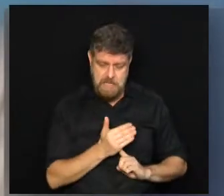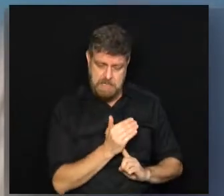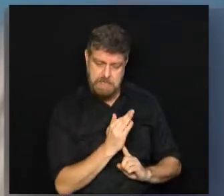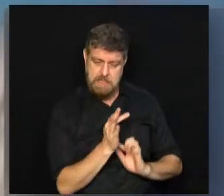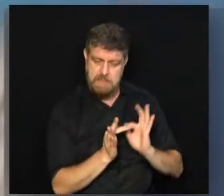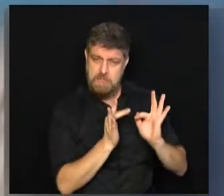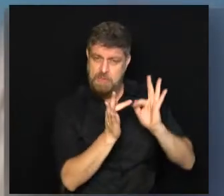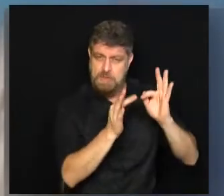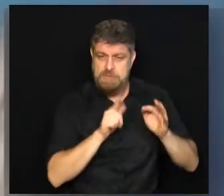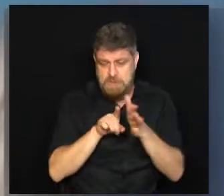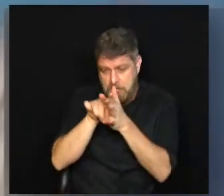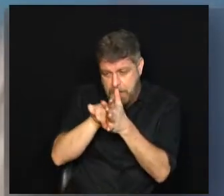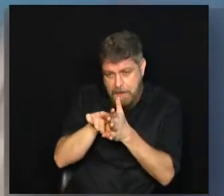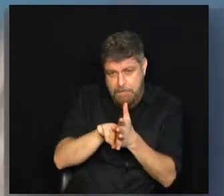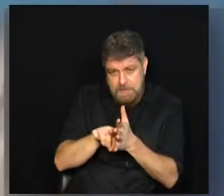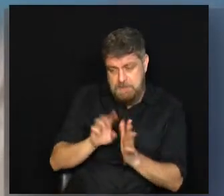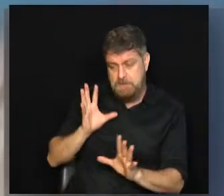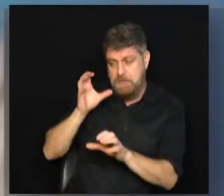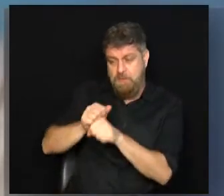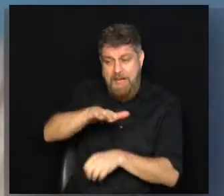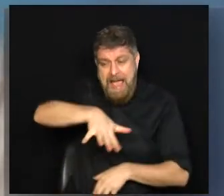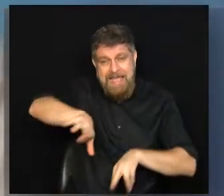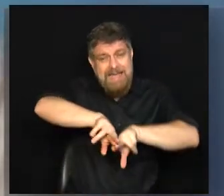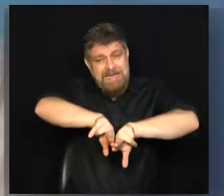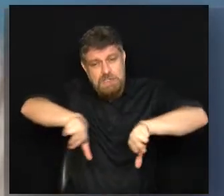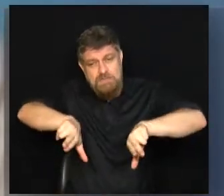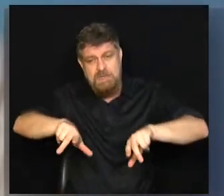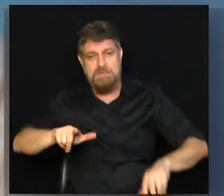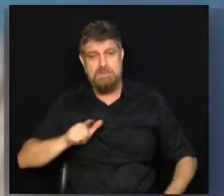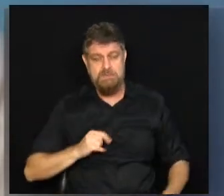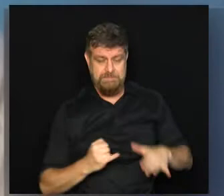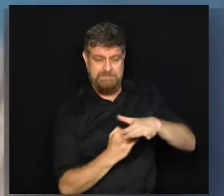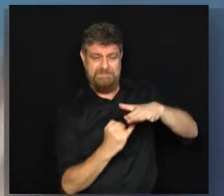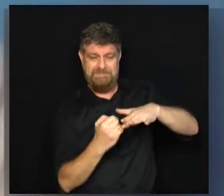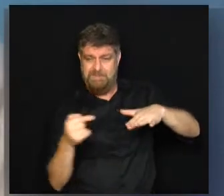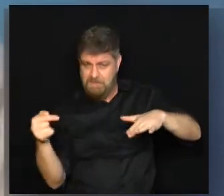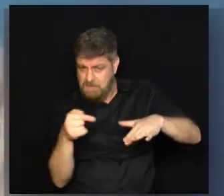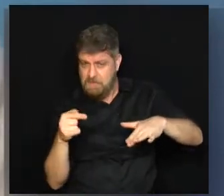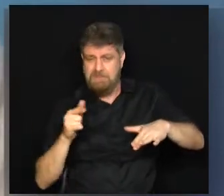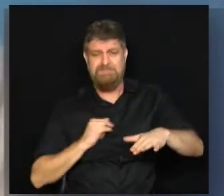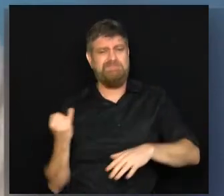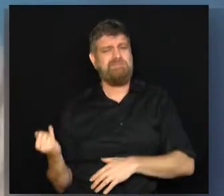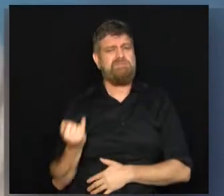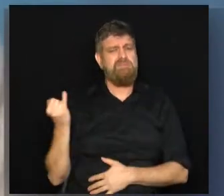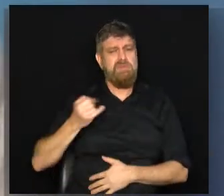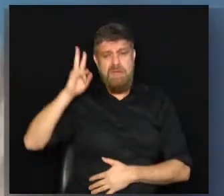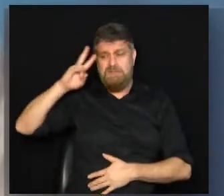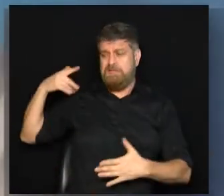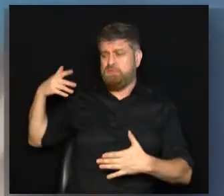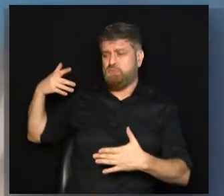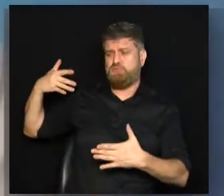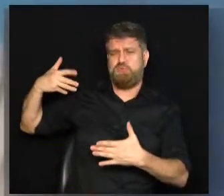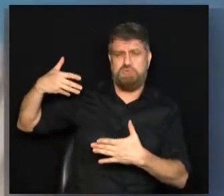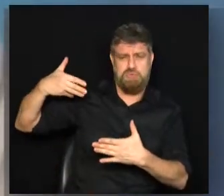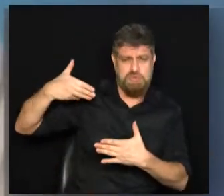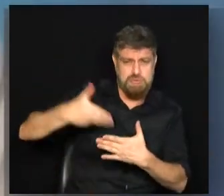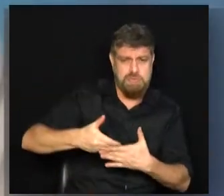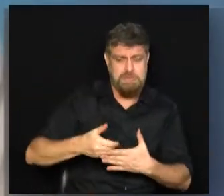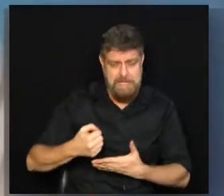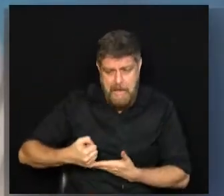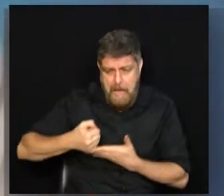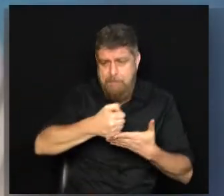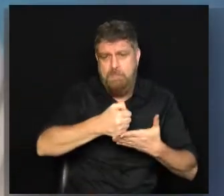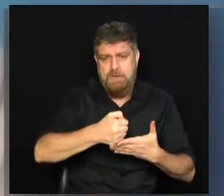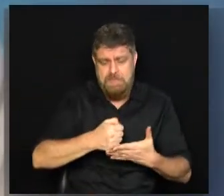de pesquisa, em diversas áreas. E esses institutos, que têm uma importância histórica e inúmeras